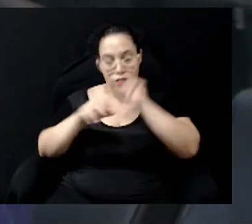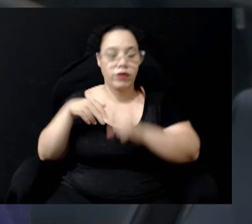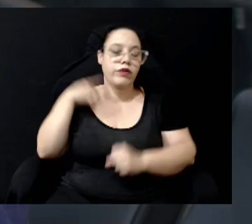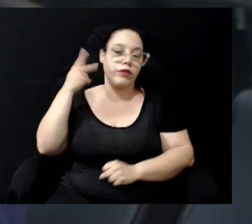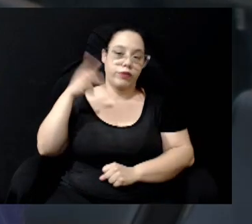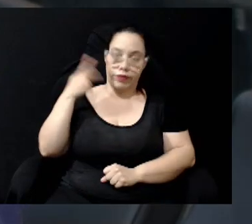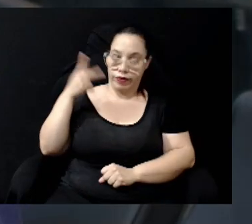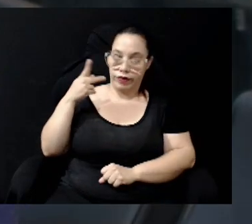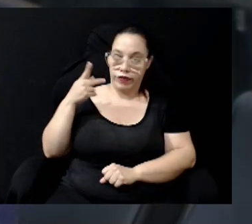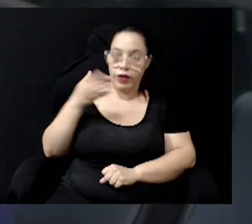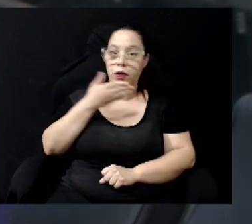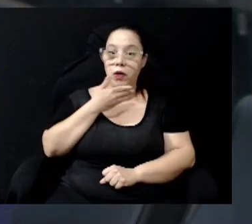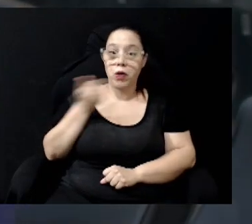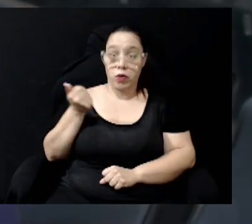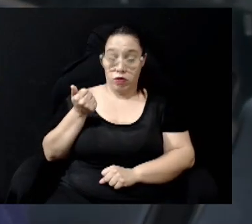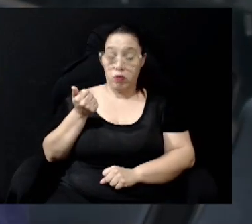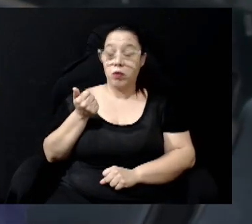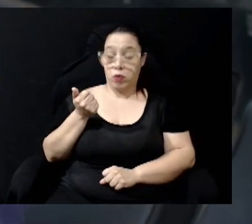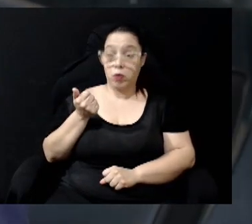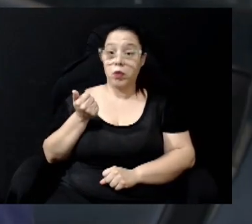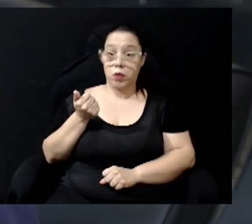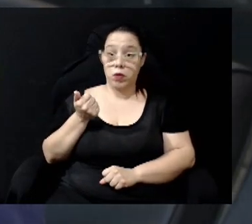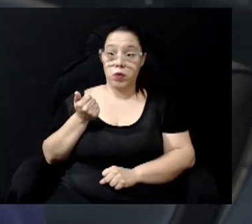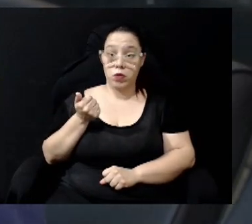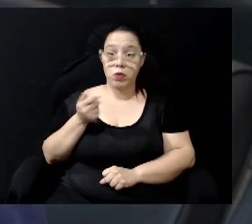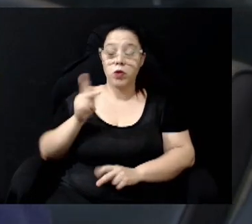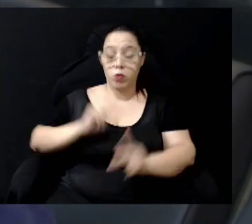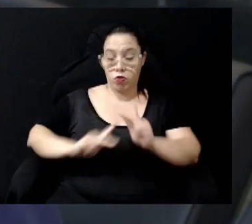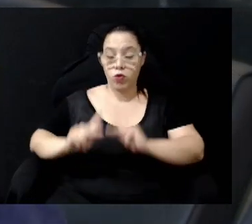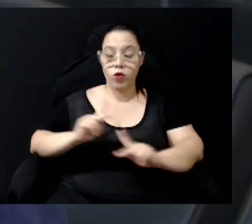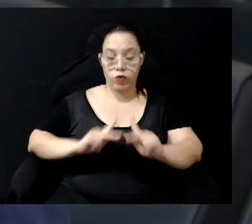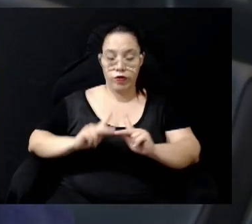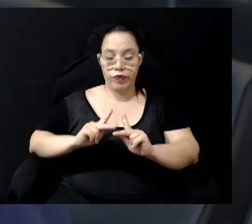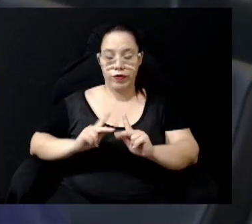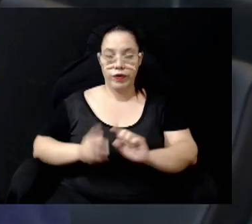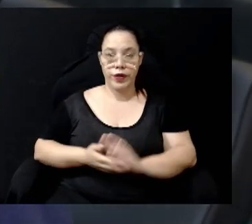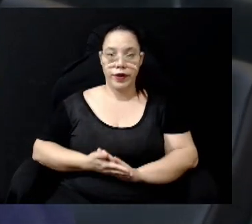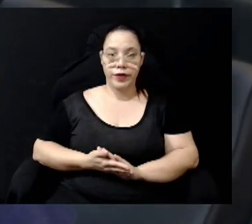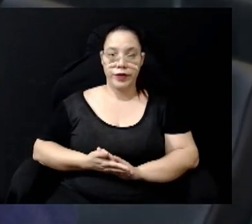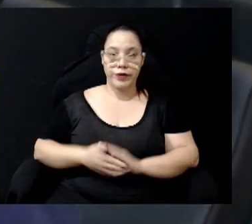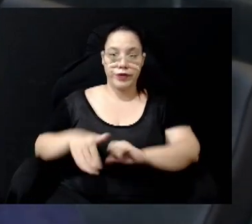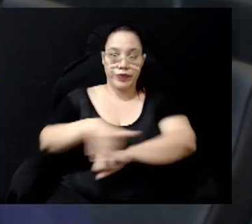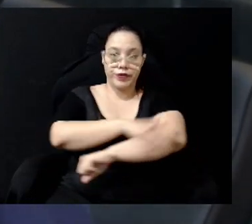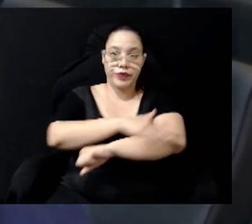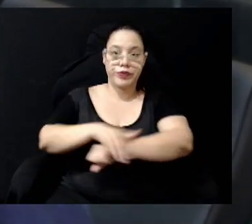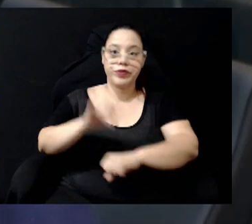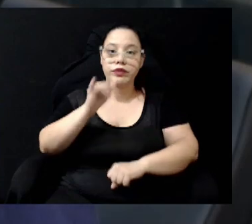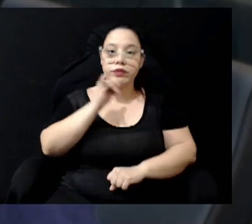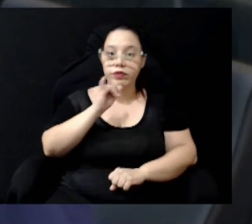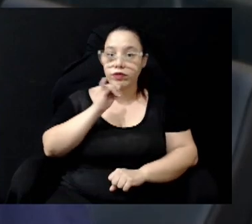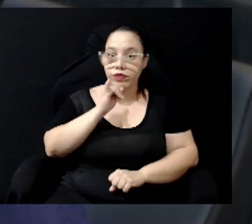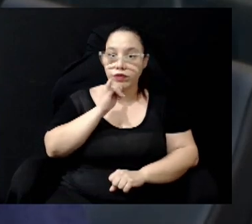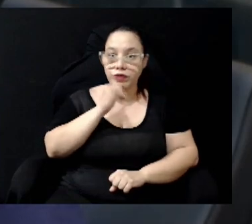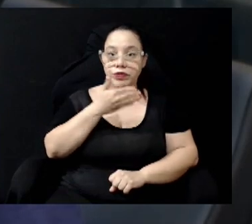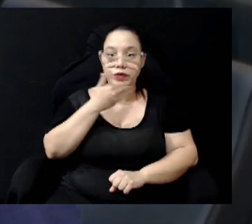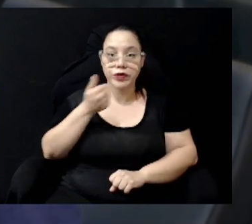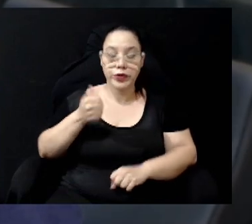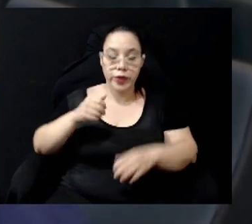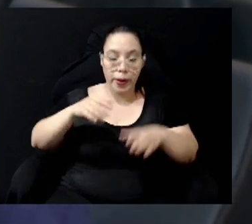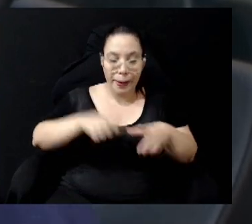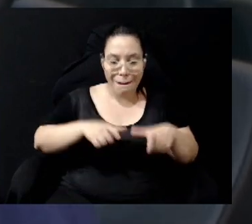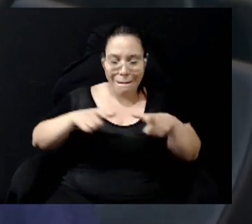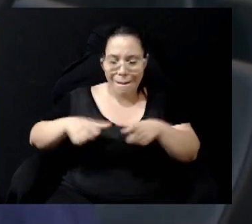melhorias sobre o povo e as ruas, por exemplo, assim, melhorar buracos, essas coisas,